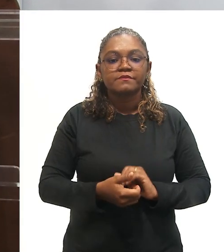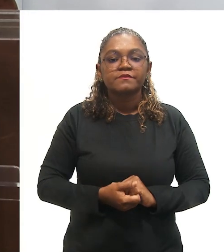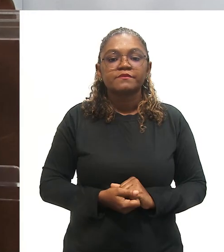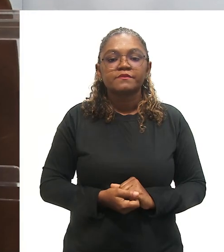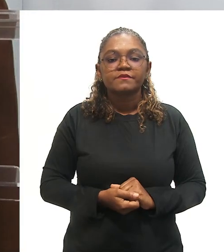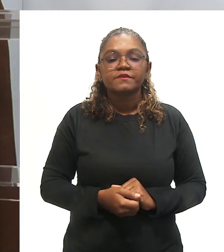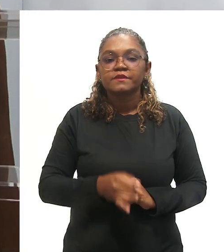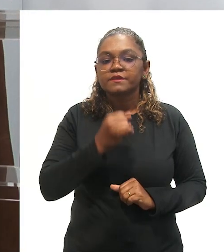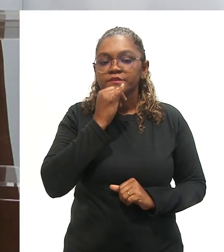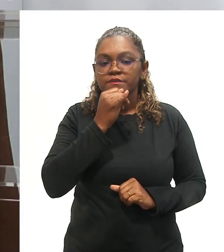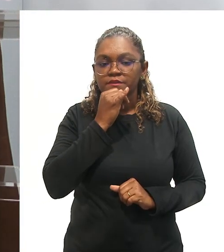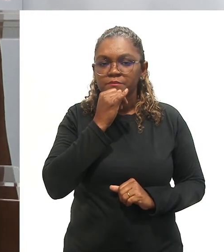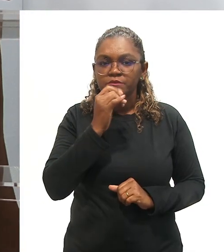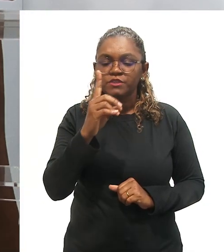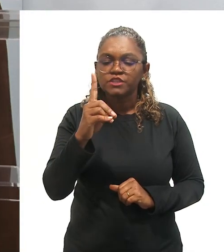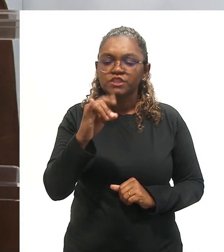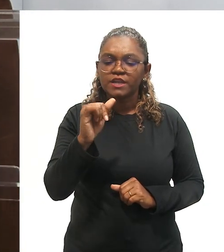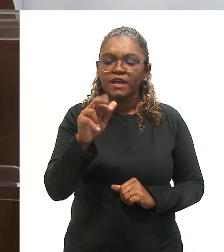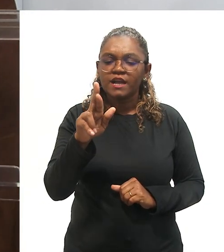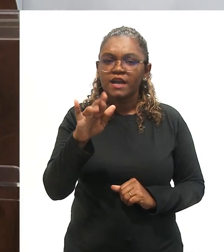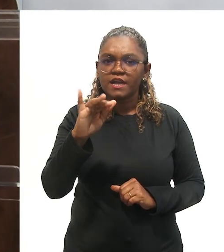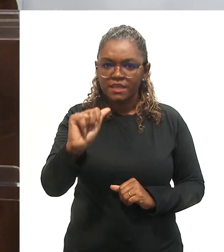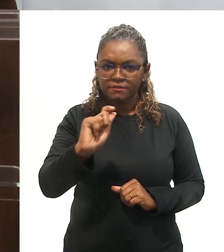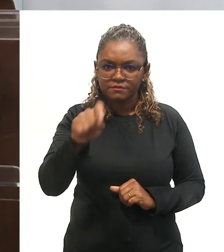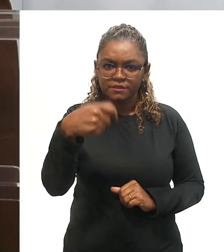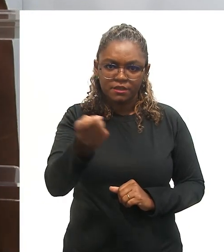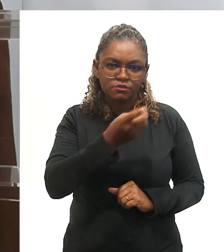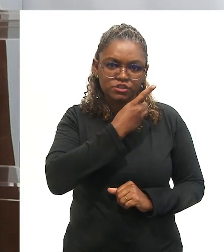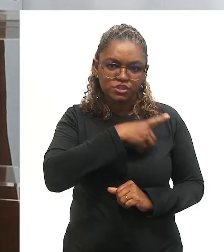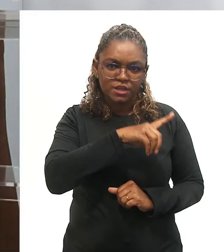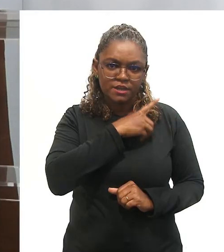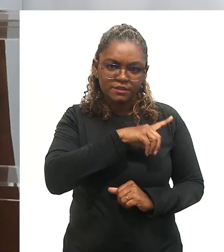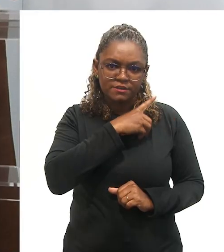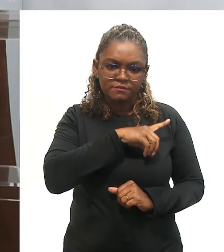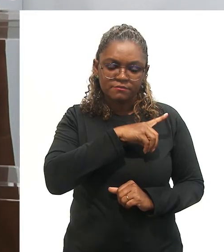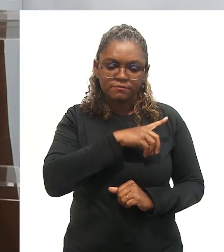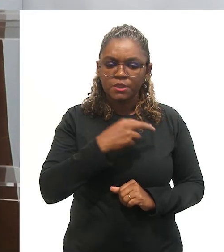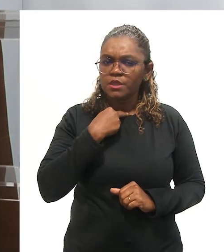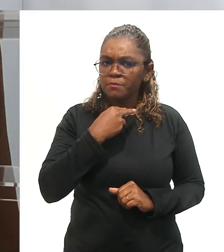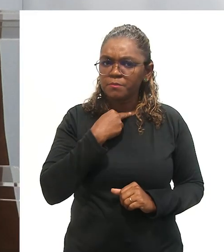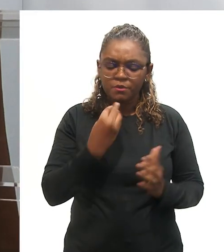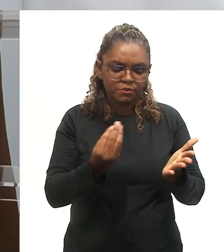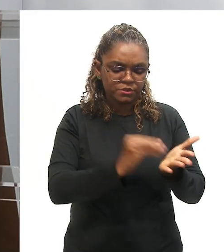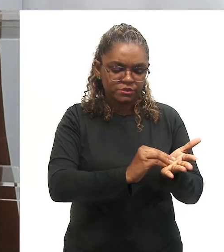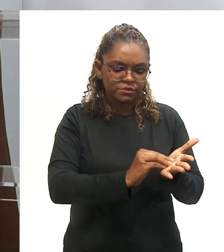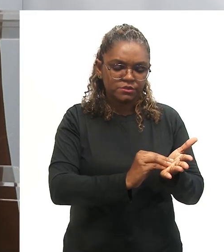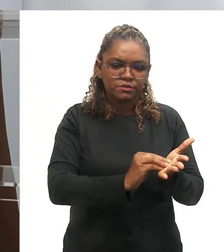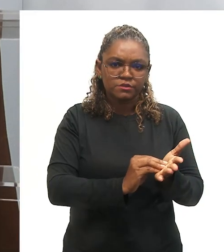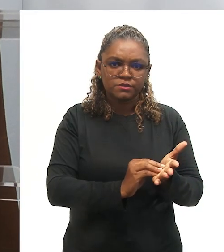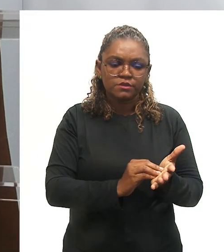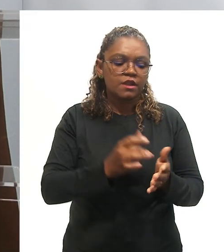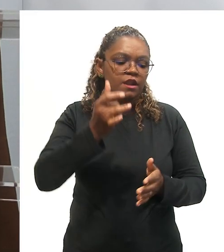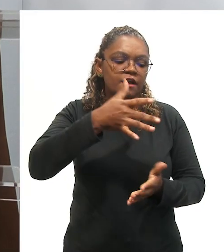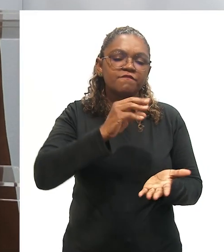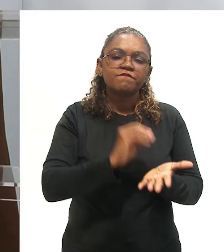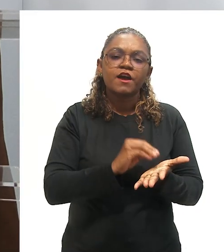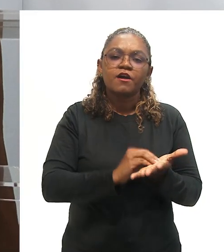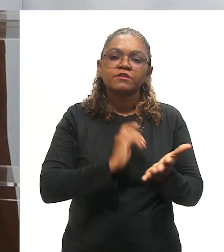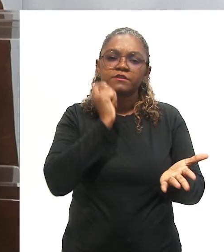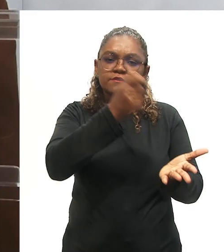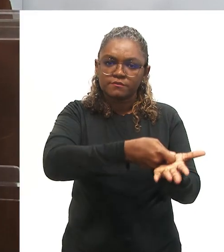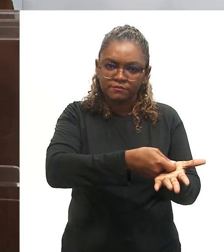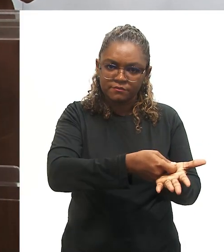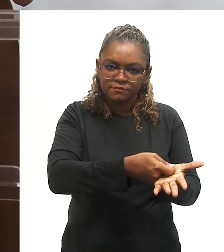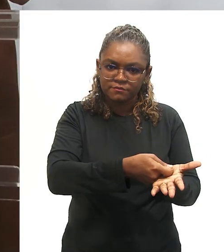escrever diárias em restos a pagar. Só estou trazendo aqui um exemplo para você, onde que você pode ver essa sigla, o valor que eu vou receber